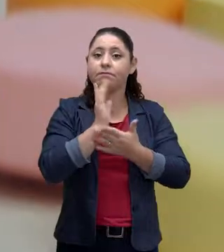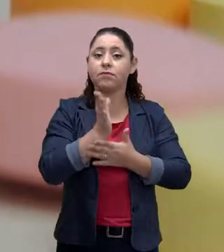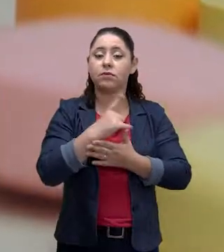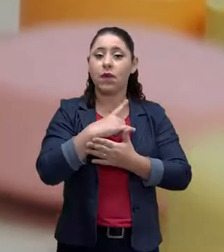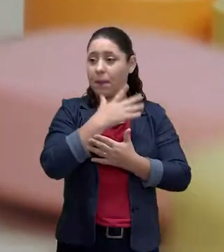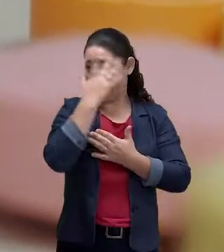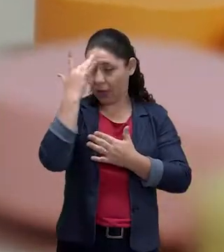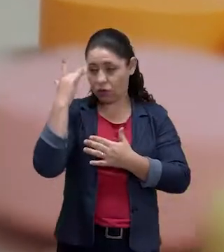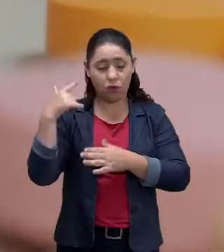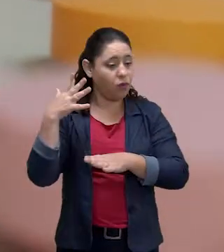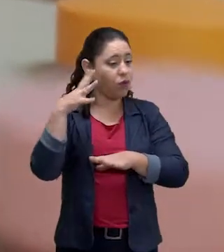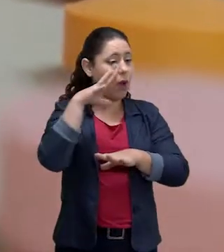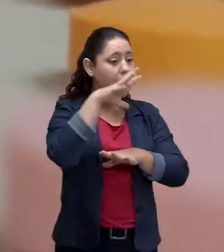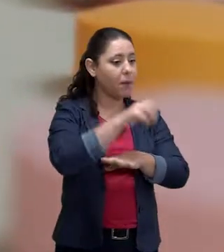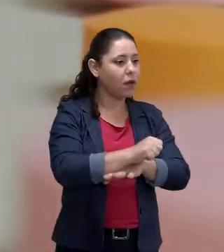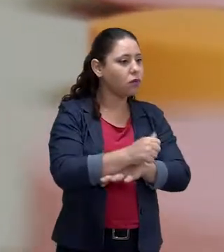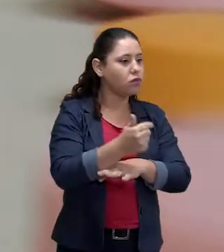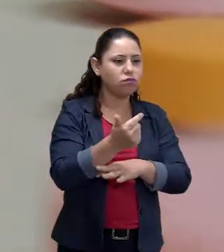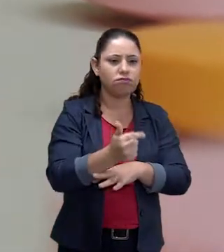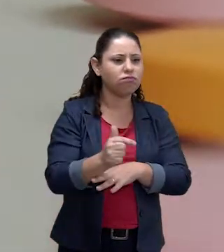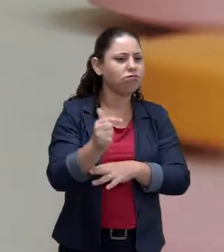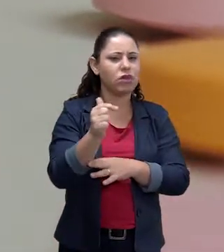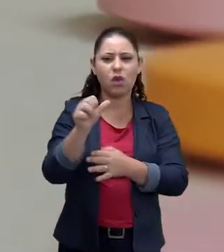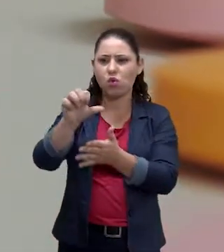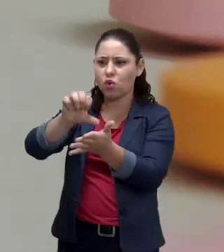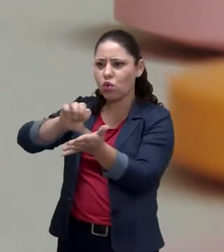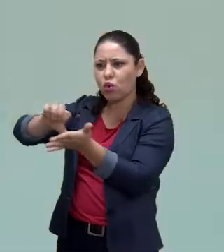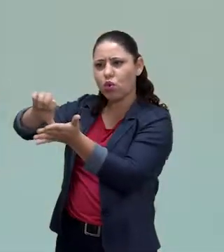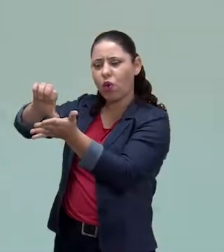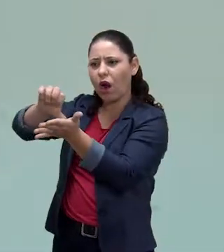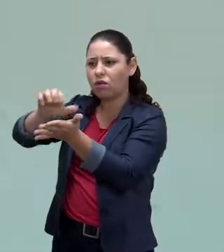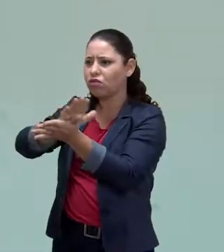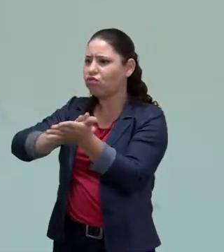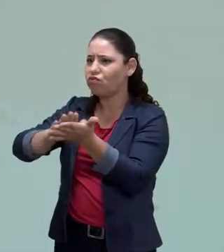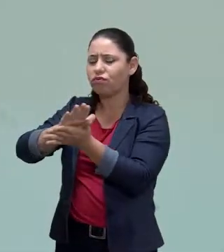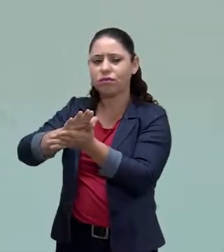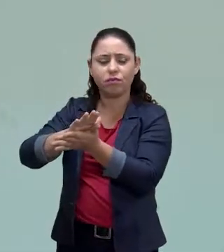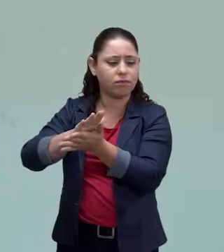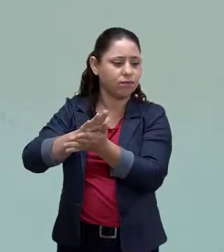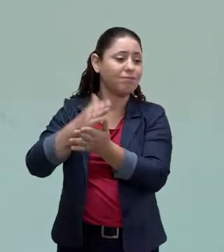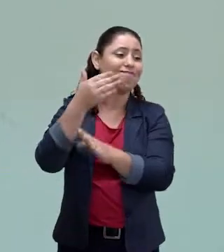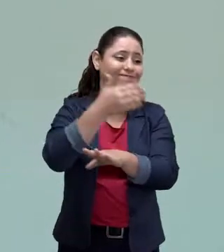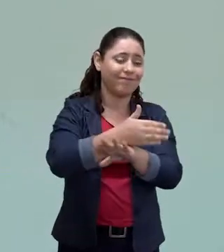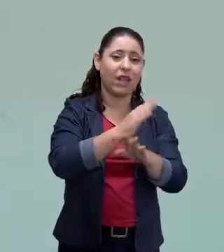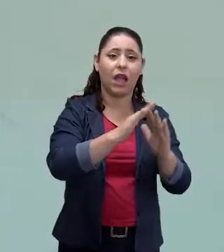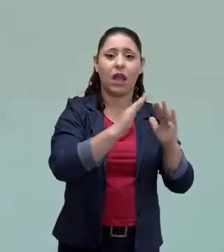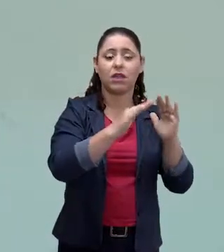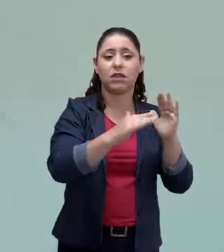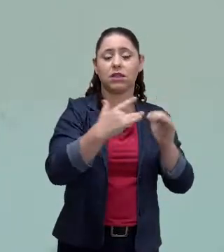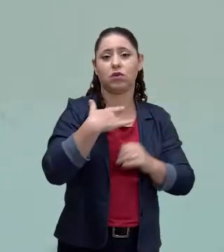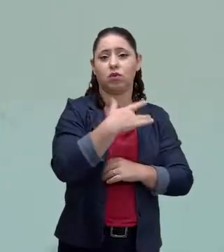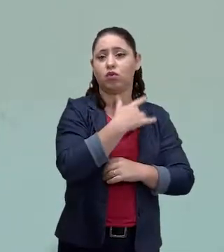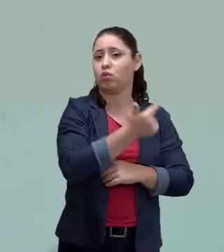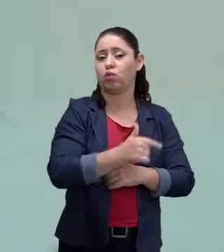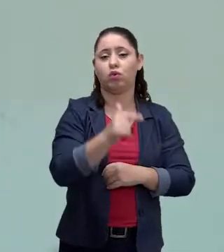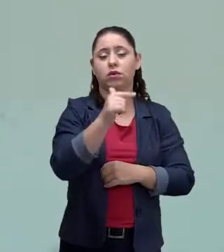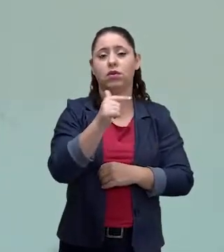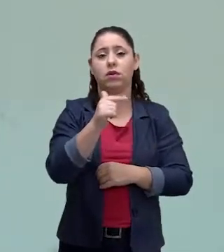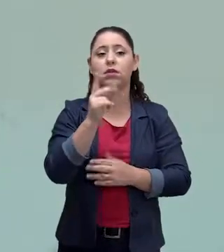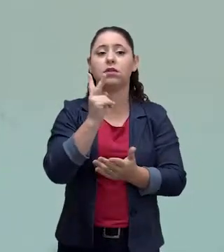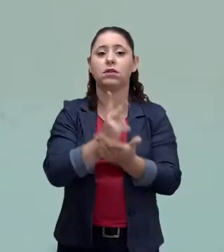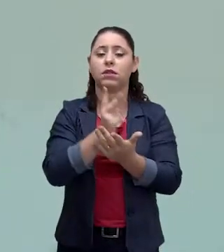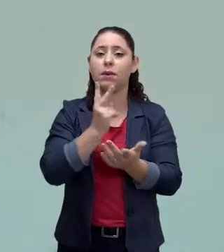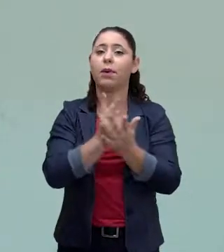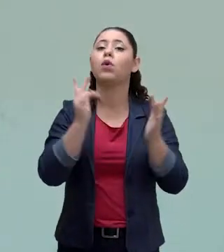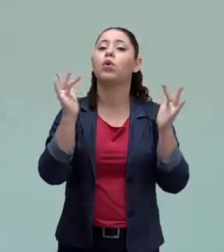que o paciente vai buscar, não tem disponível na rede e por conta disso é preciso judicializar. Nós temos